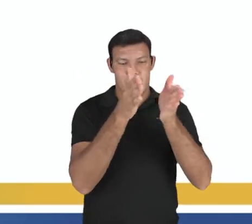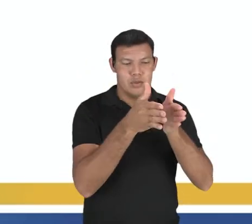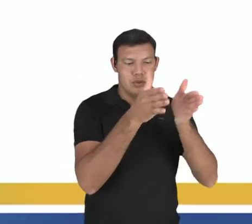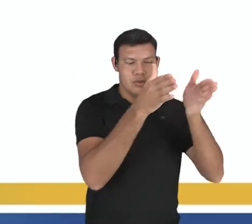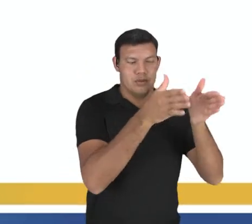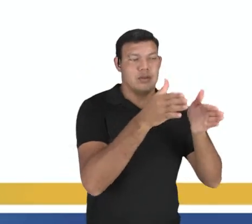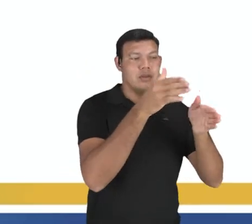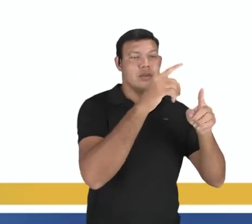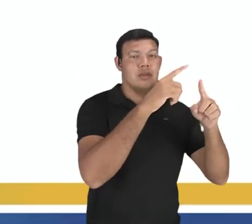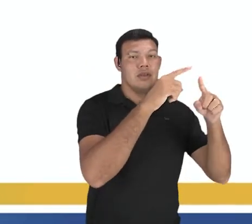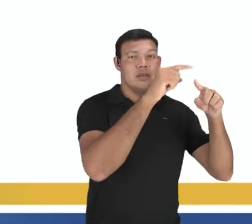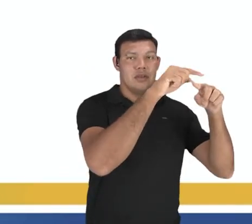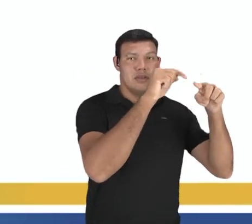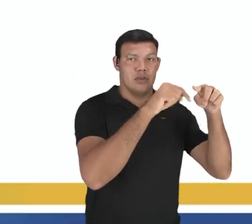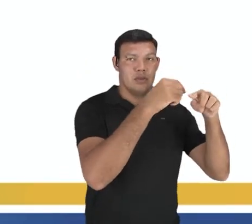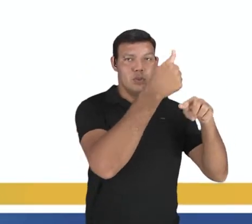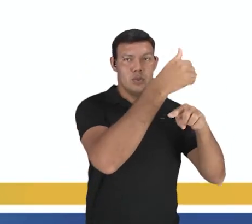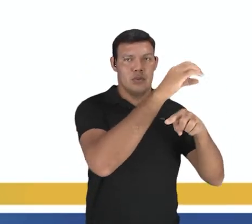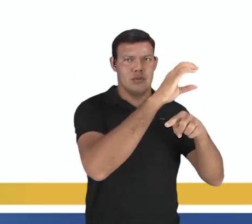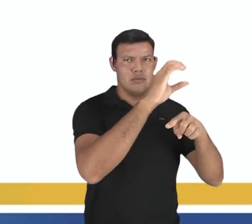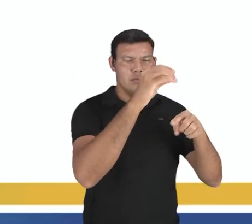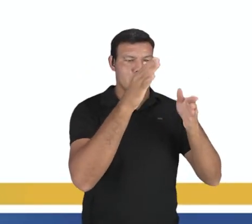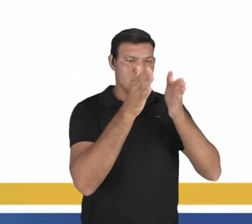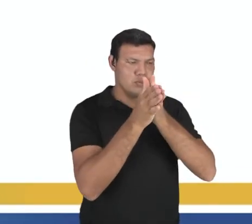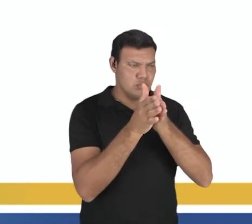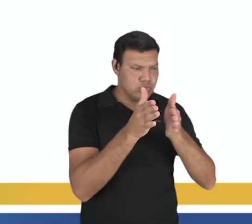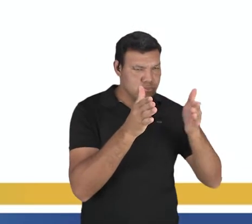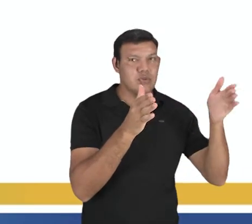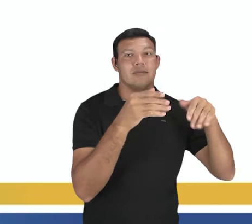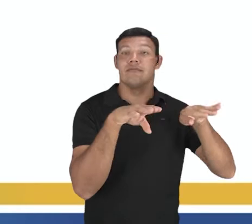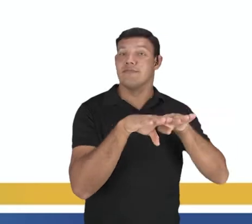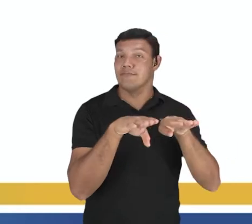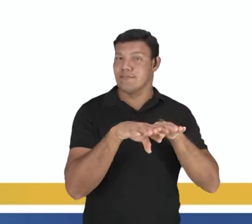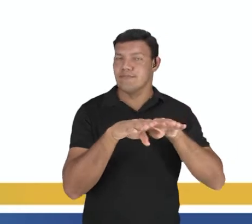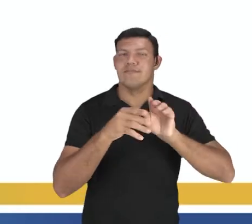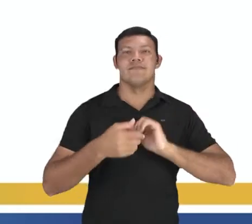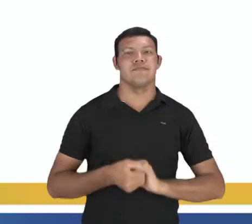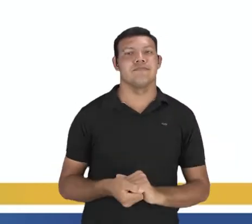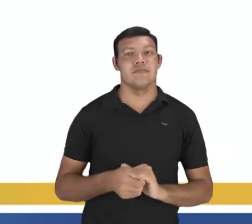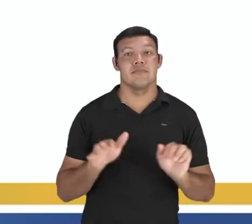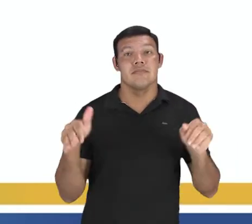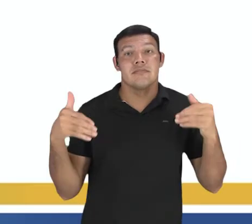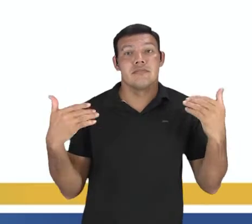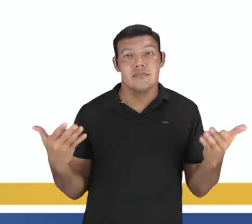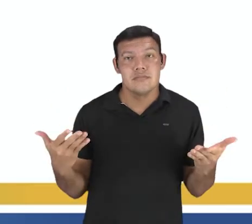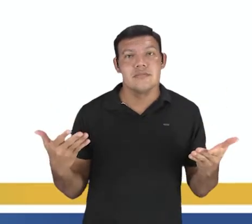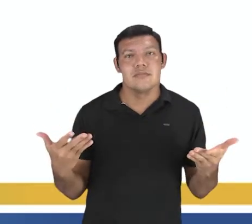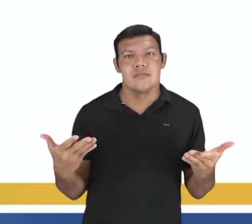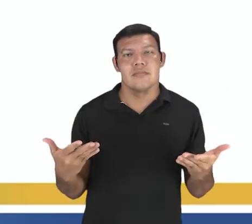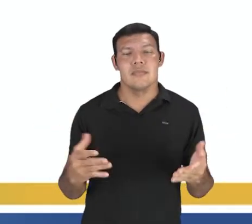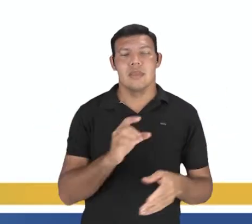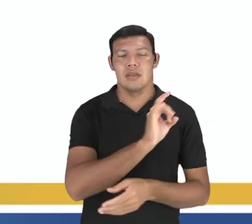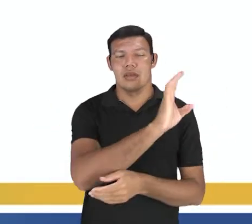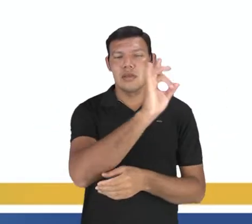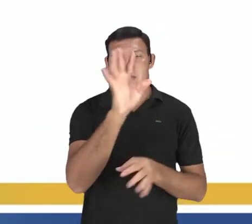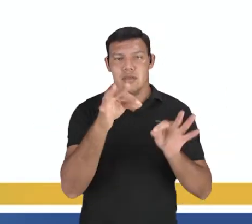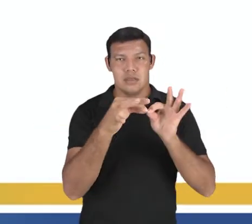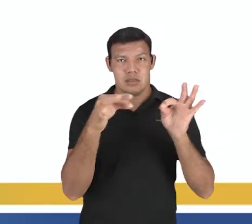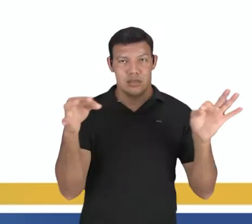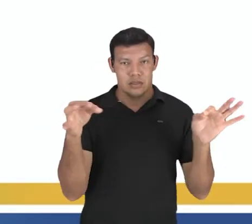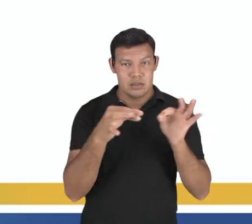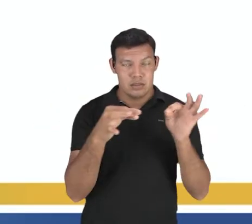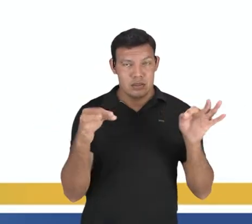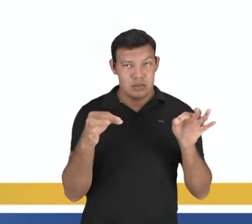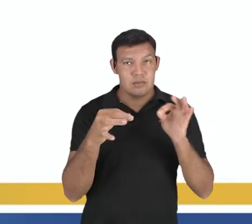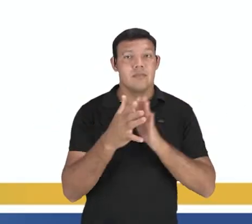três casinhas Parece que elas estão fazendo uma divisão por mim e assim sucessivamente bom veja o que cada unidade de medida de